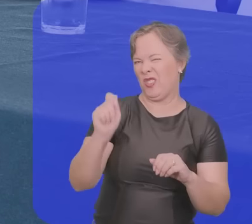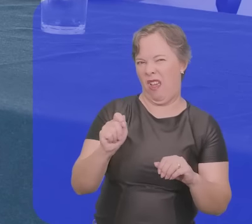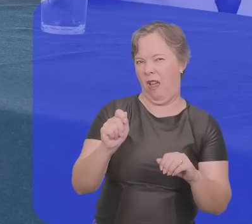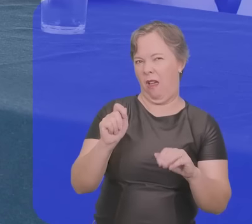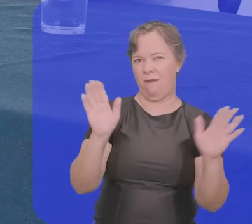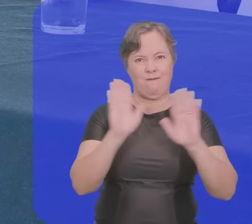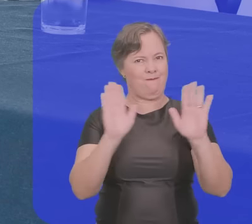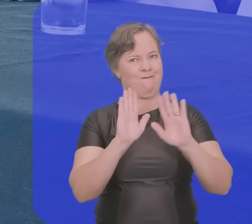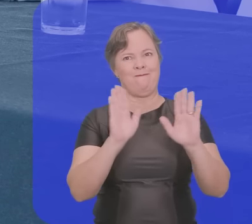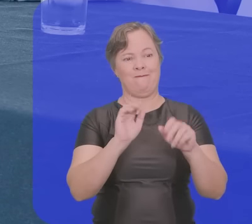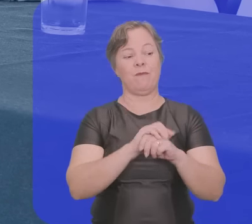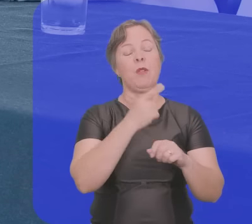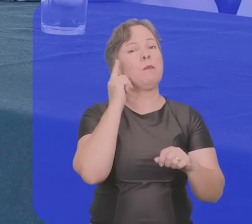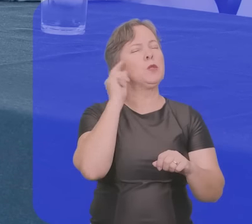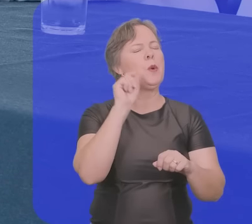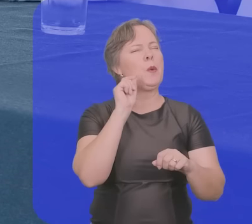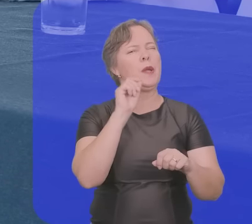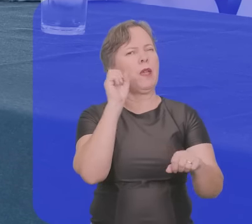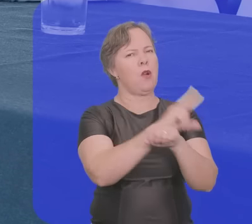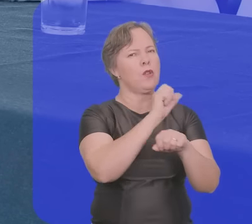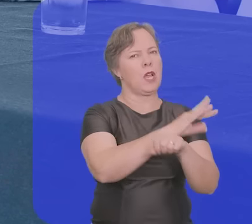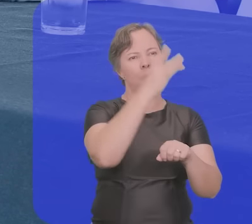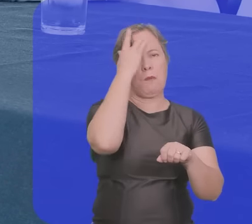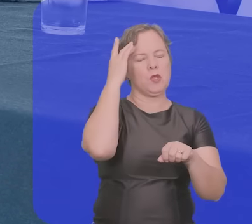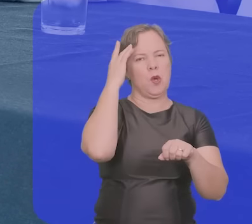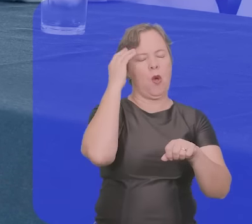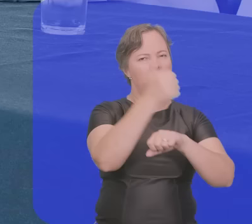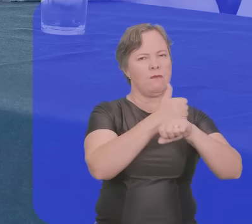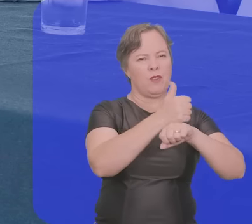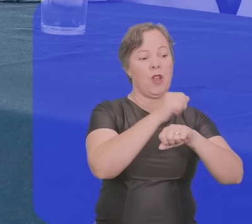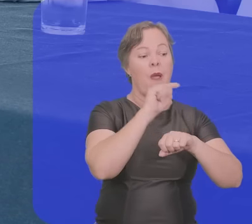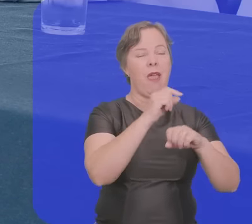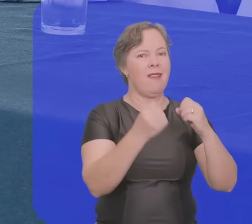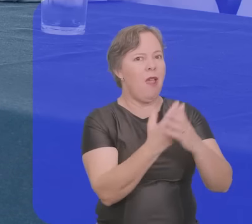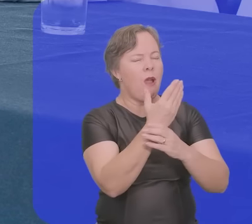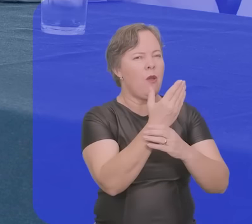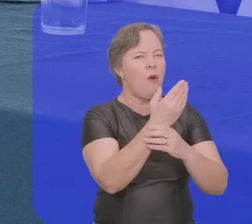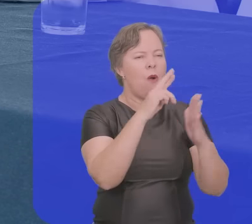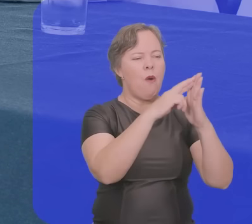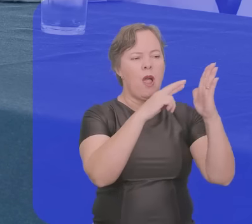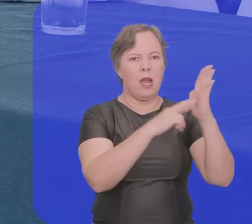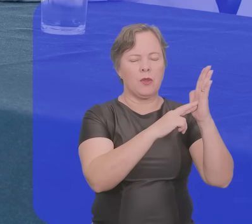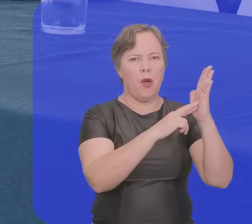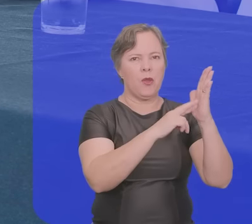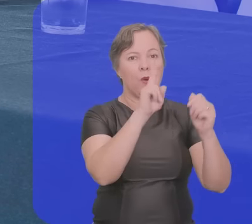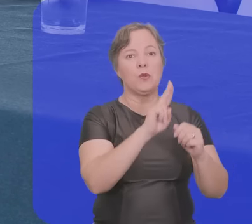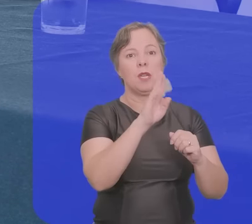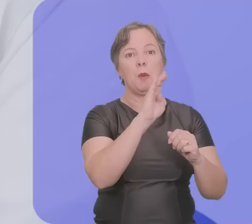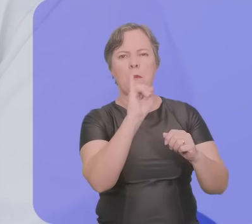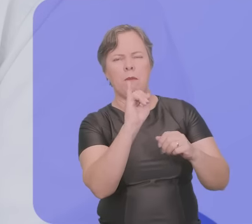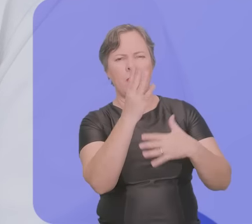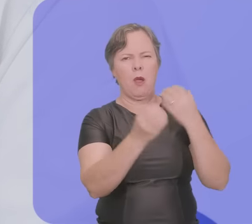em hipóteses, né? Então, ele contratou um profissional que criou um relatório no Power BI. Então,